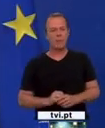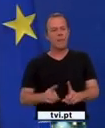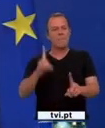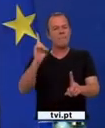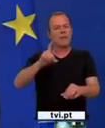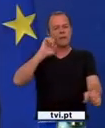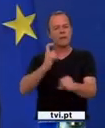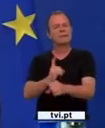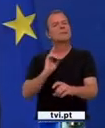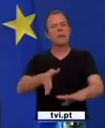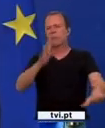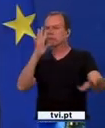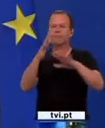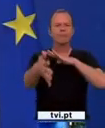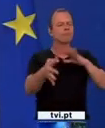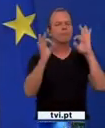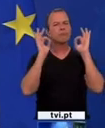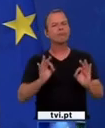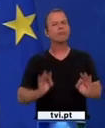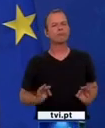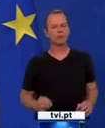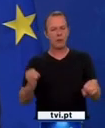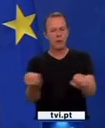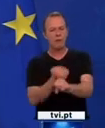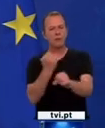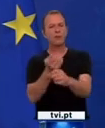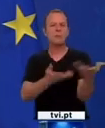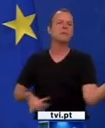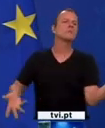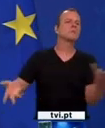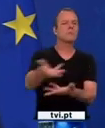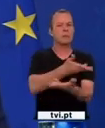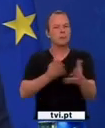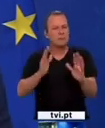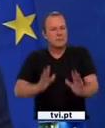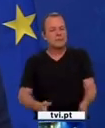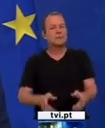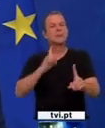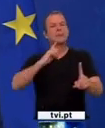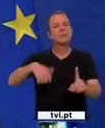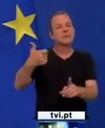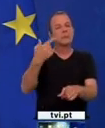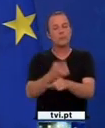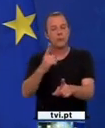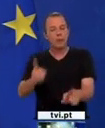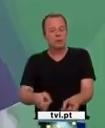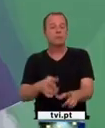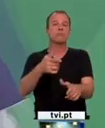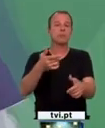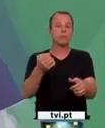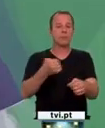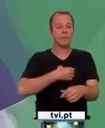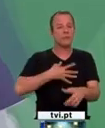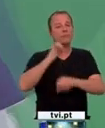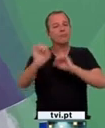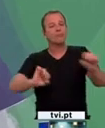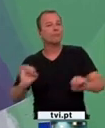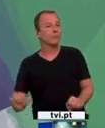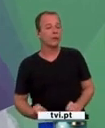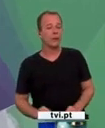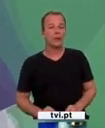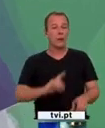exigir transparência ao nível do funcionamento de todo o mercado. Eu penso que será também em benefício dos próprios operadores. E, sinceramente,